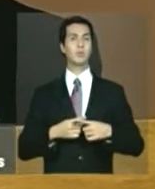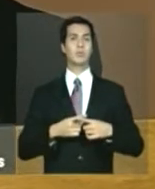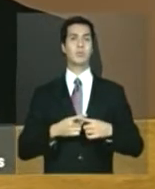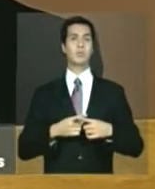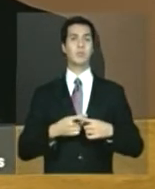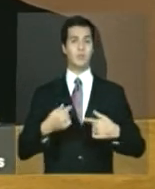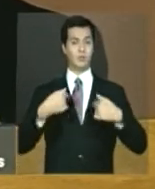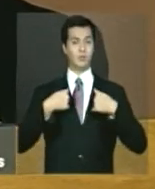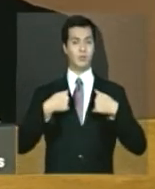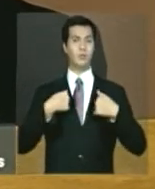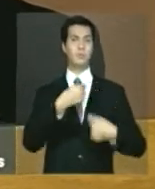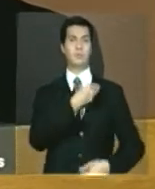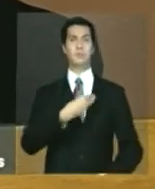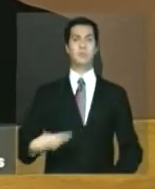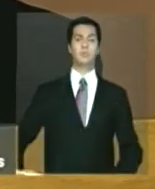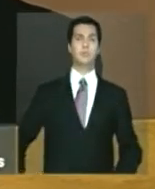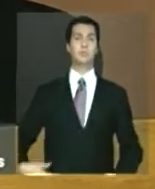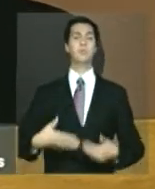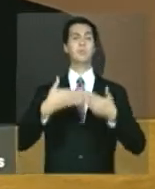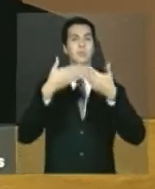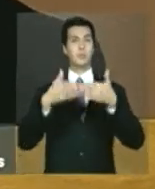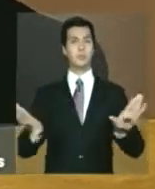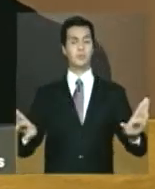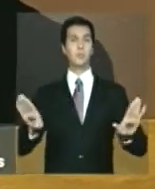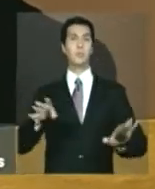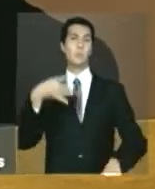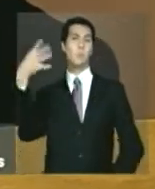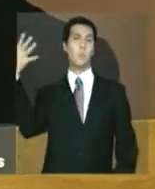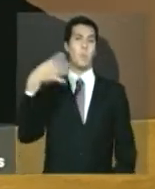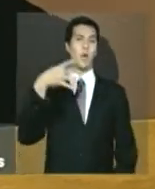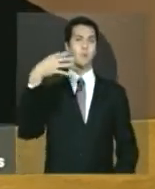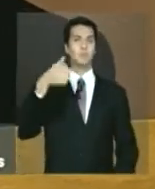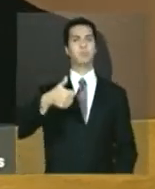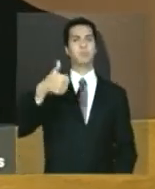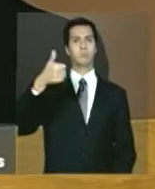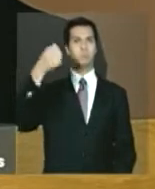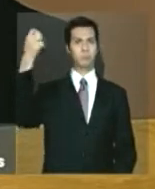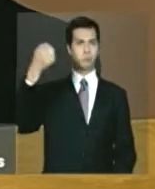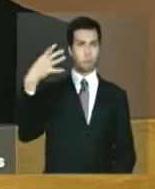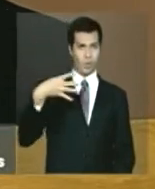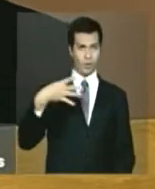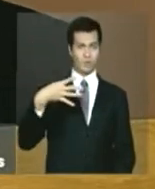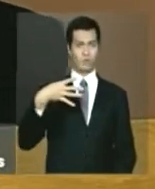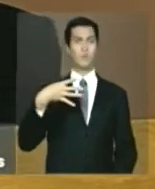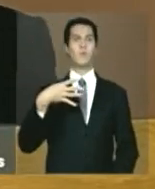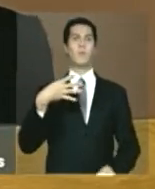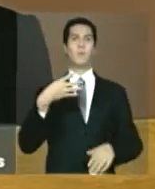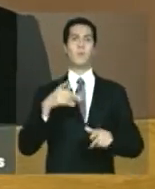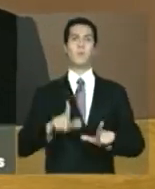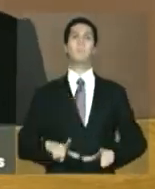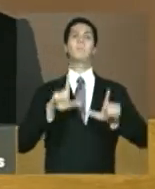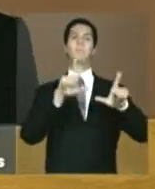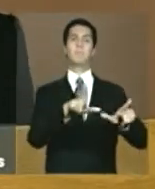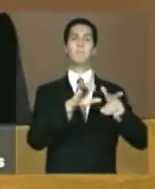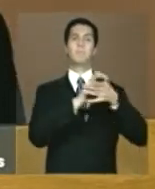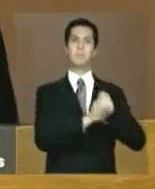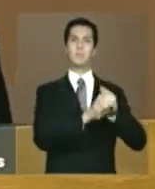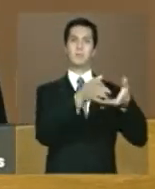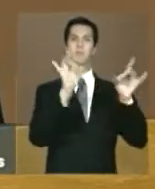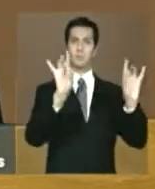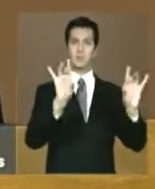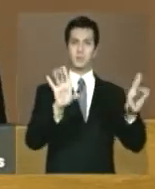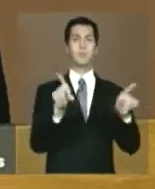na minha gestão eh o quarto prêmio eh e o quarto programa Este é